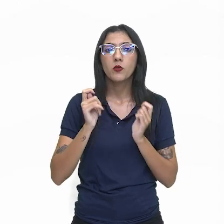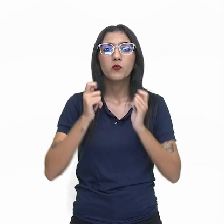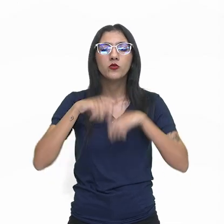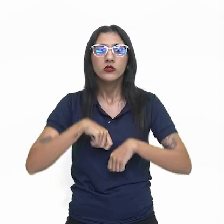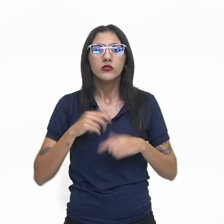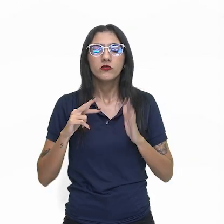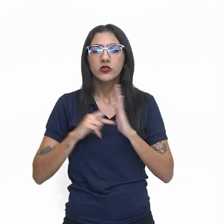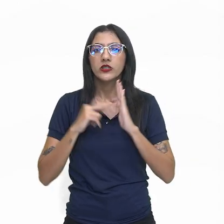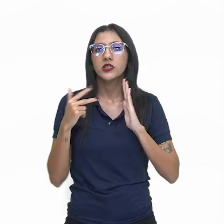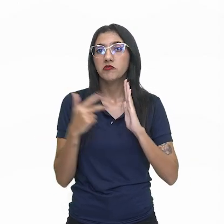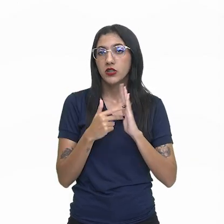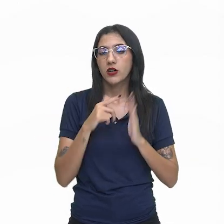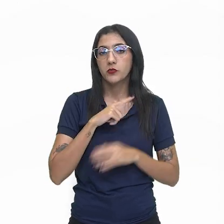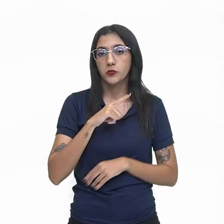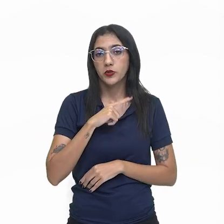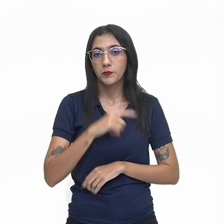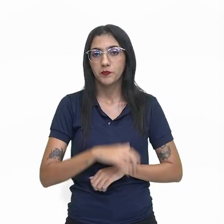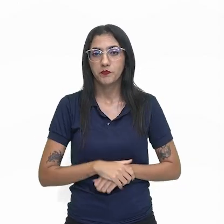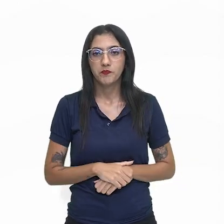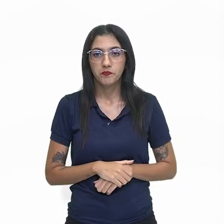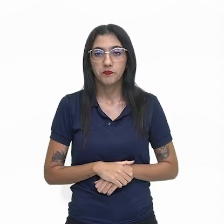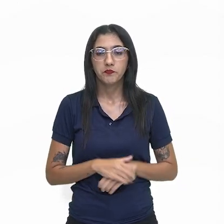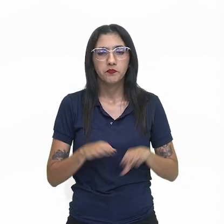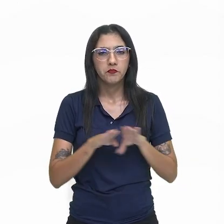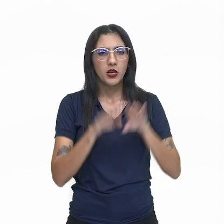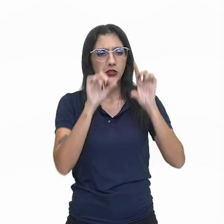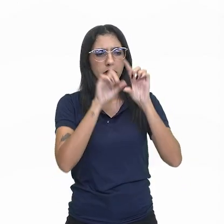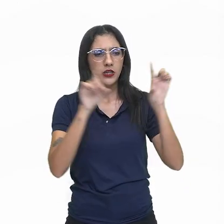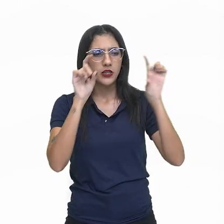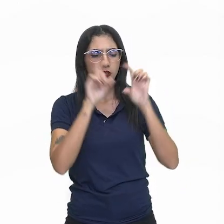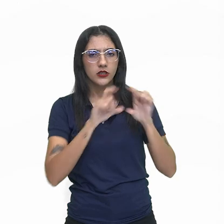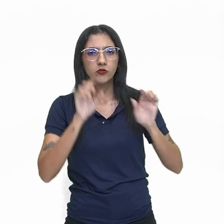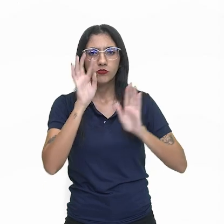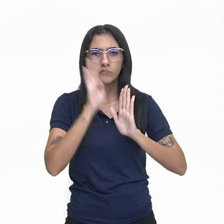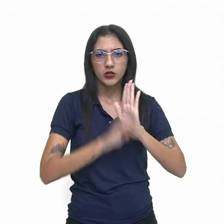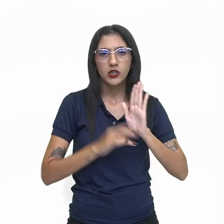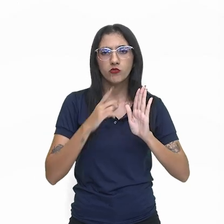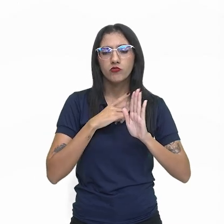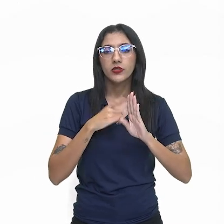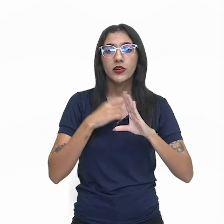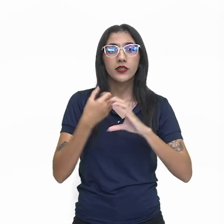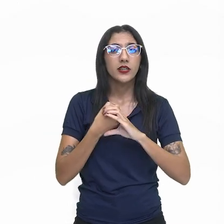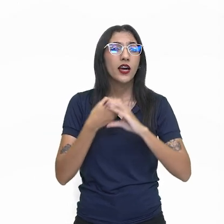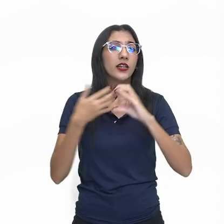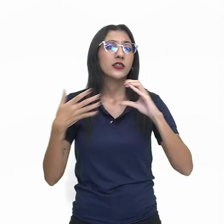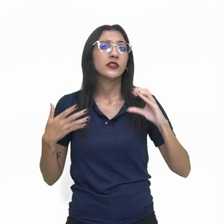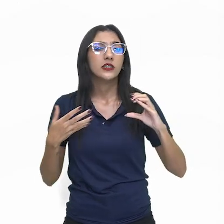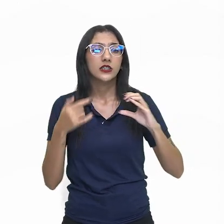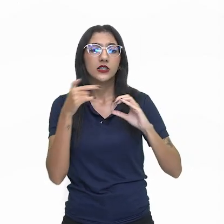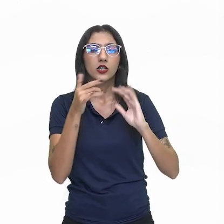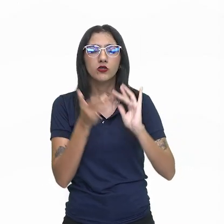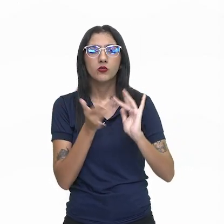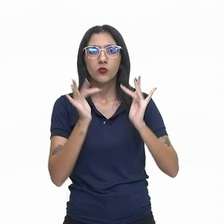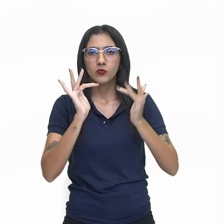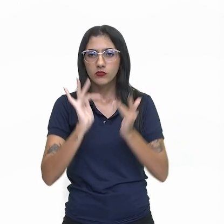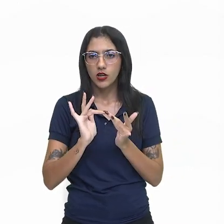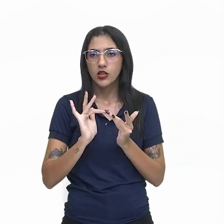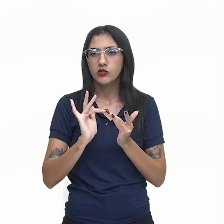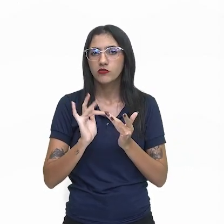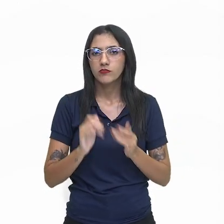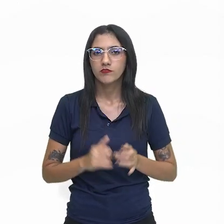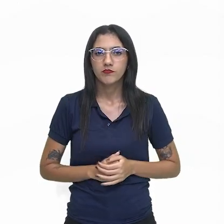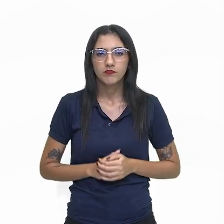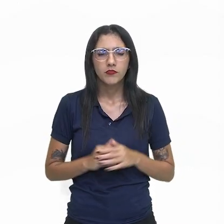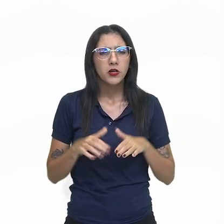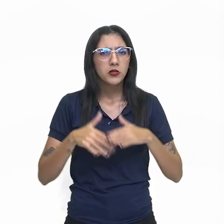construir sentido. Além dos enunciados, envolve também os elementos do contexto, quem